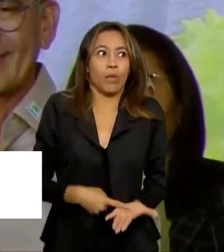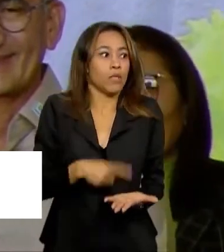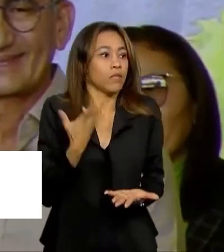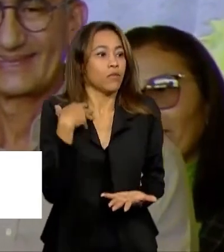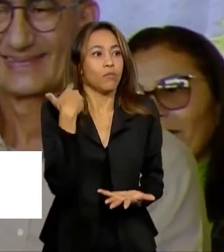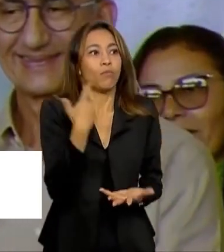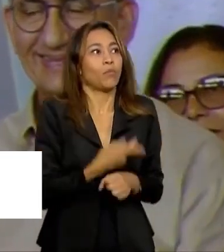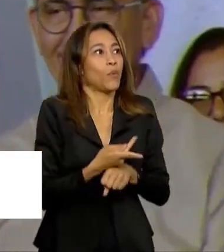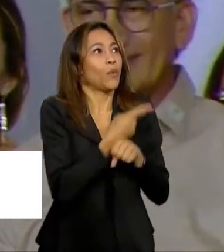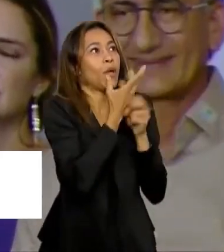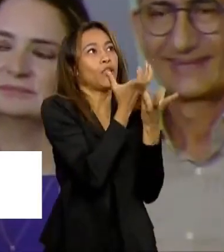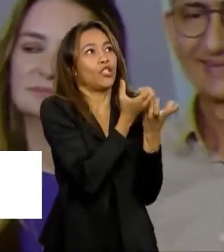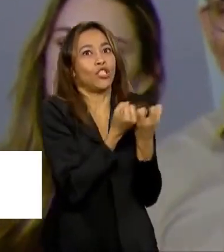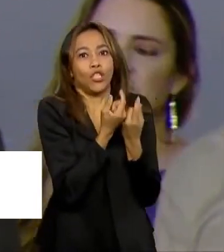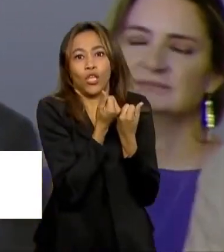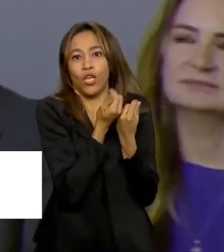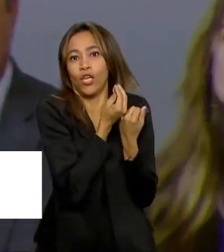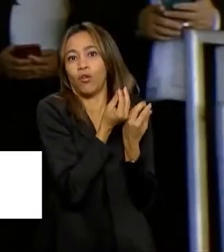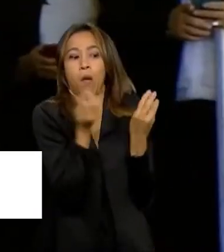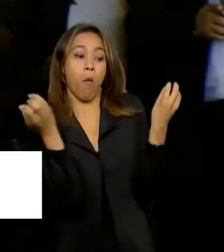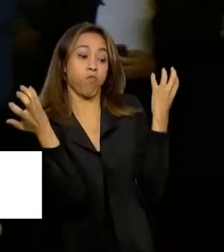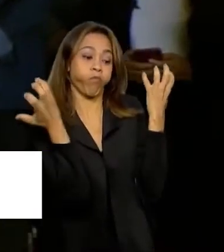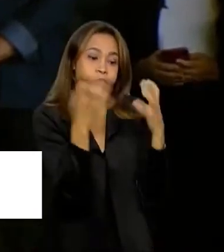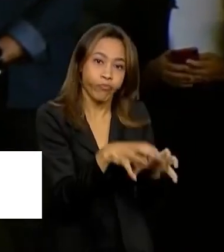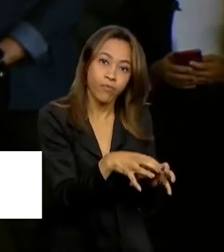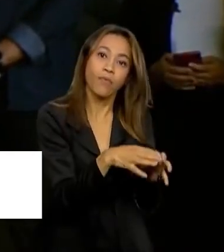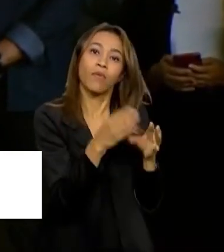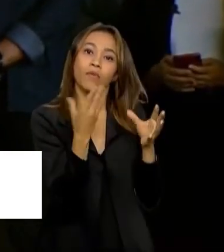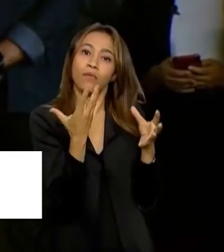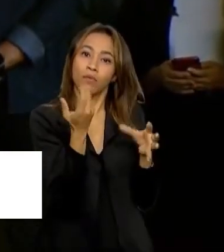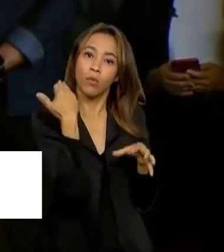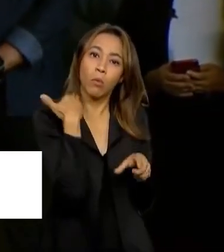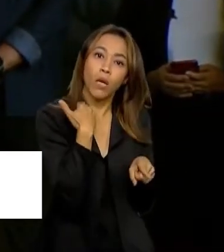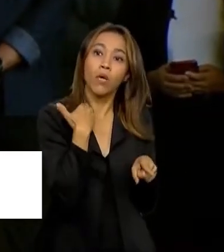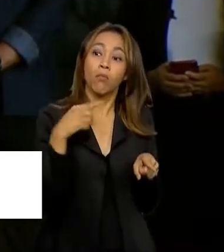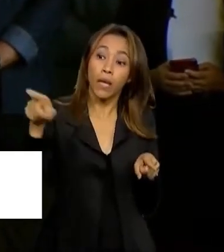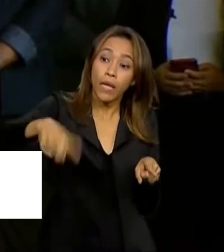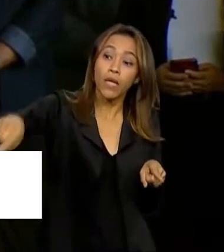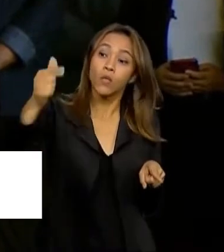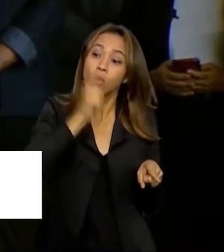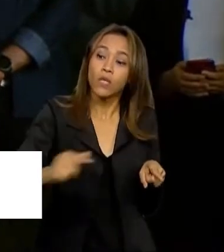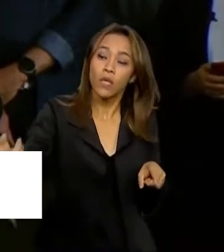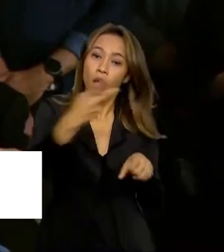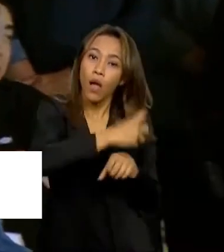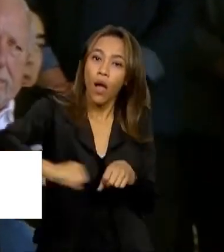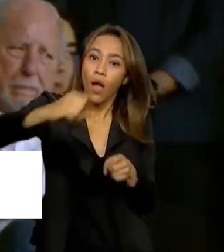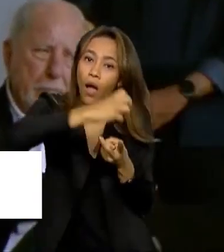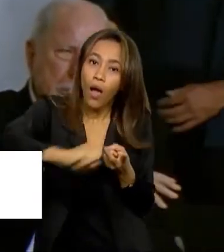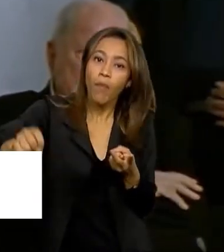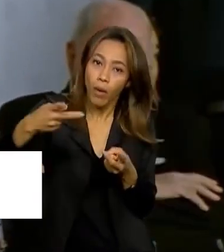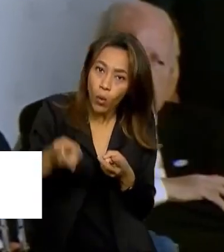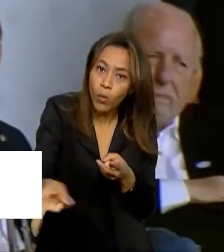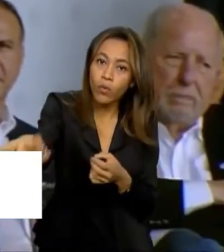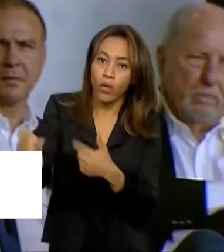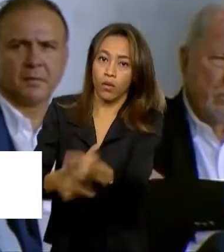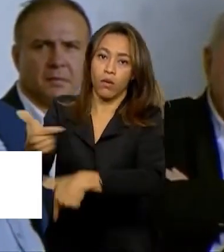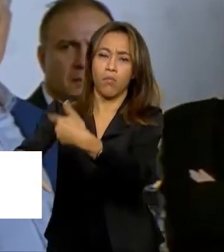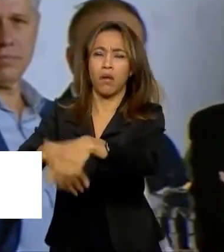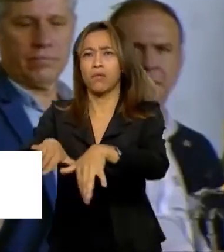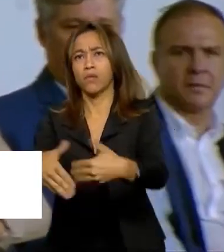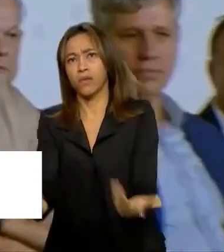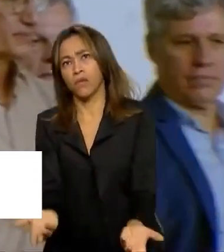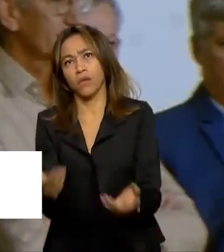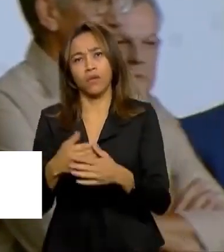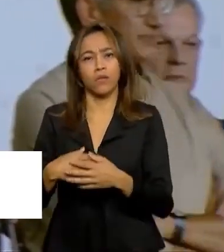dinheiro para emprestar para quem quiser continuar trabalhando. seja para fazer negócio, para construir,